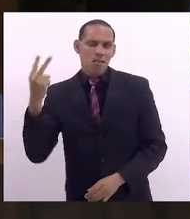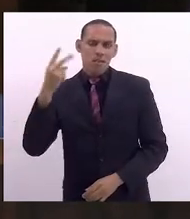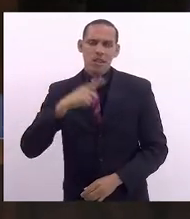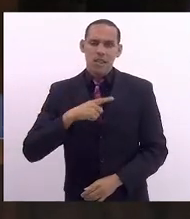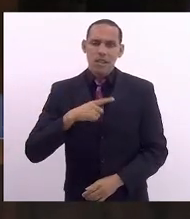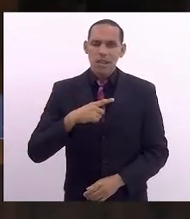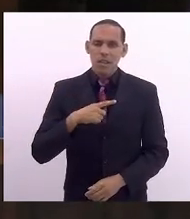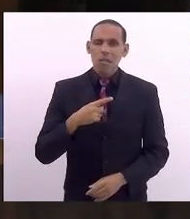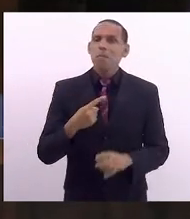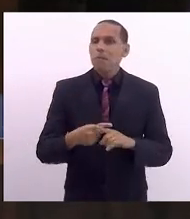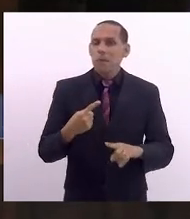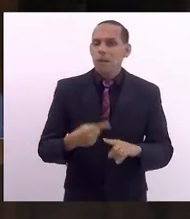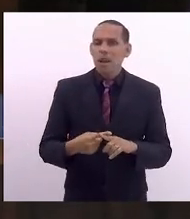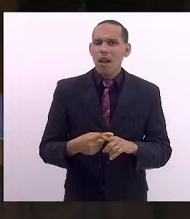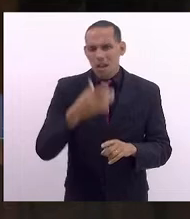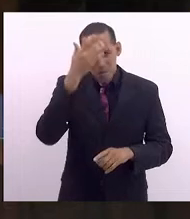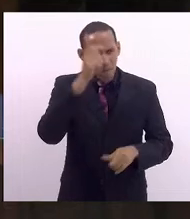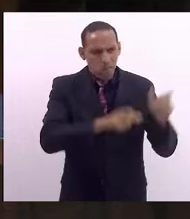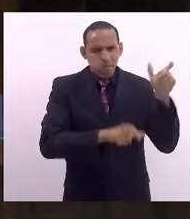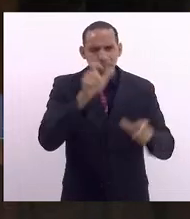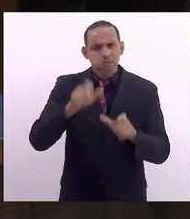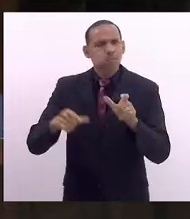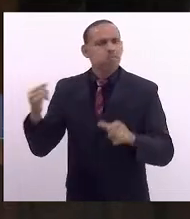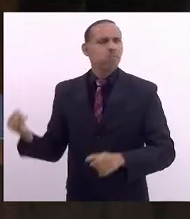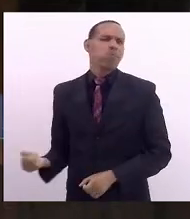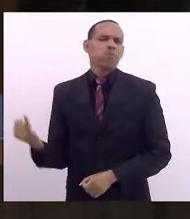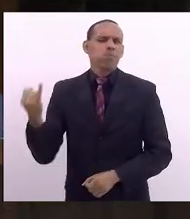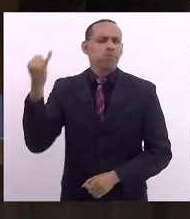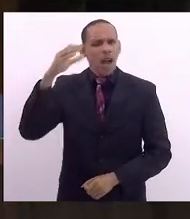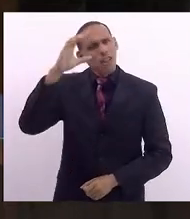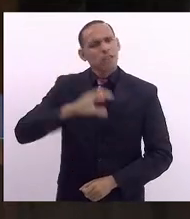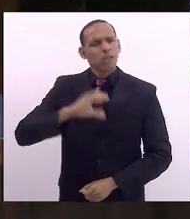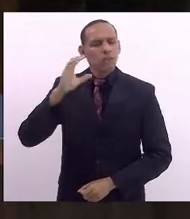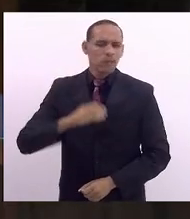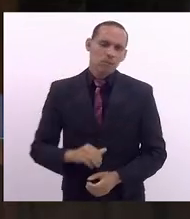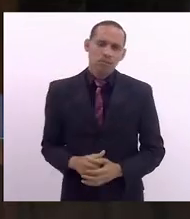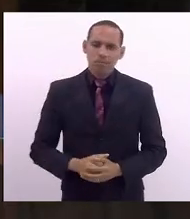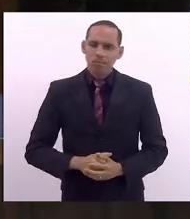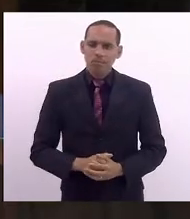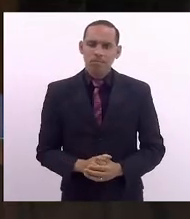como grandes sujeitos e cidadão, que não só